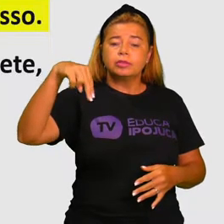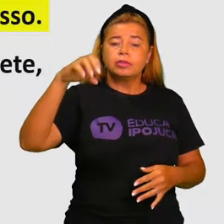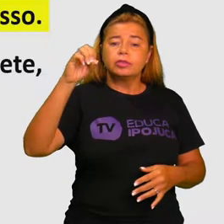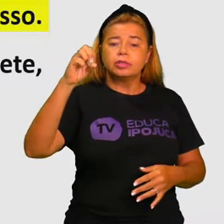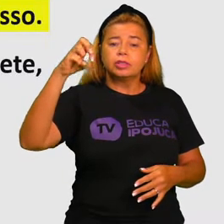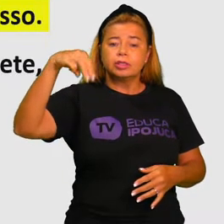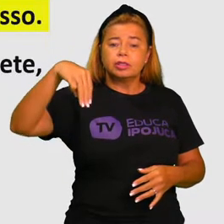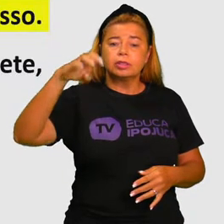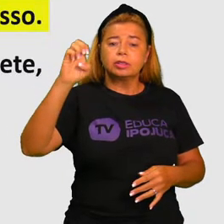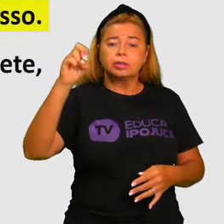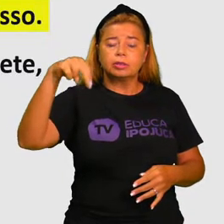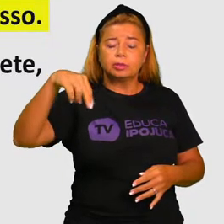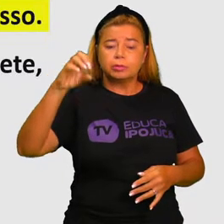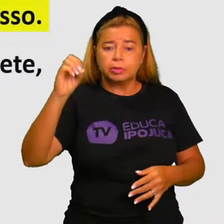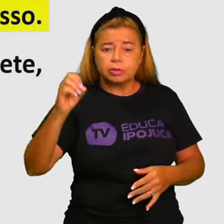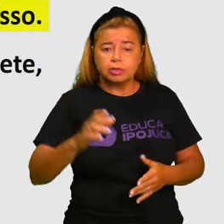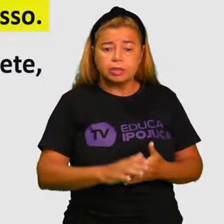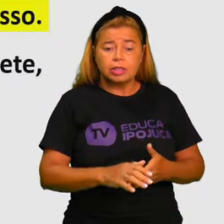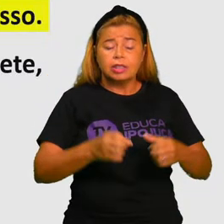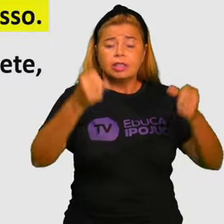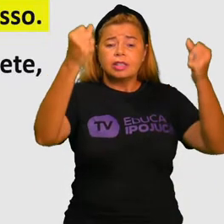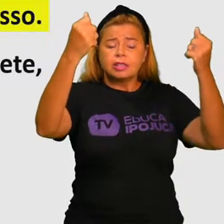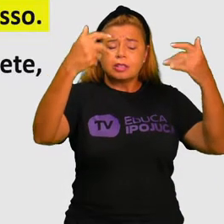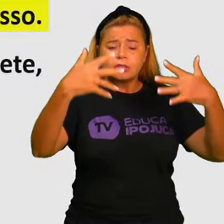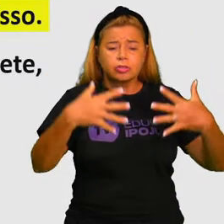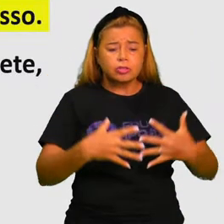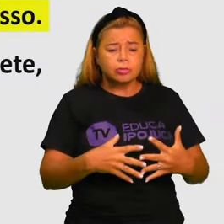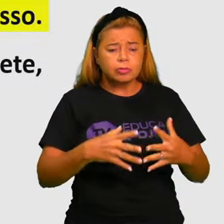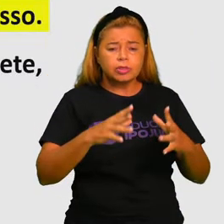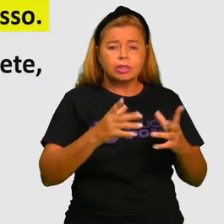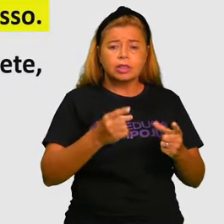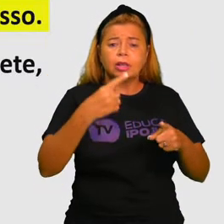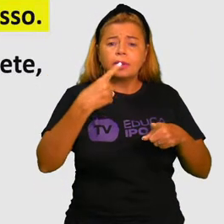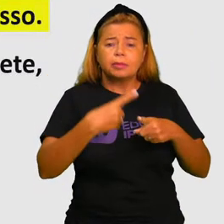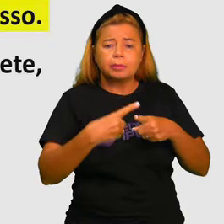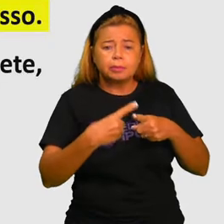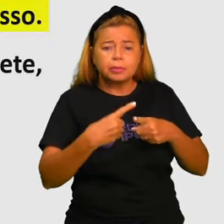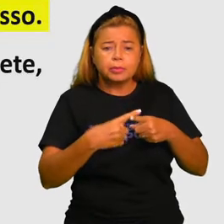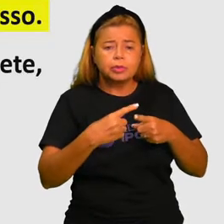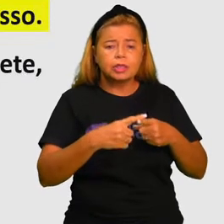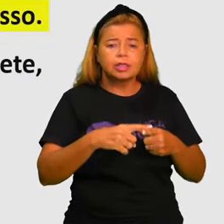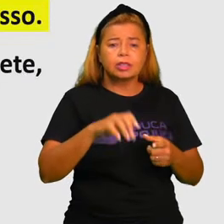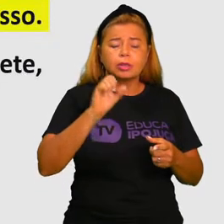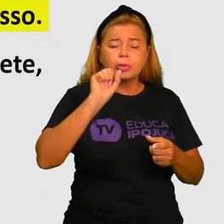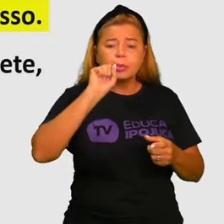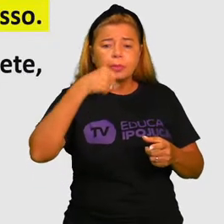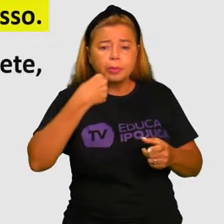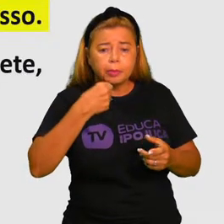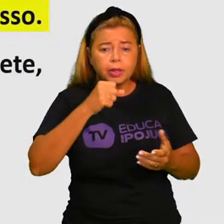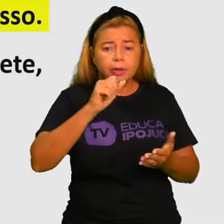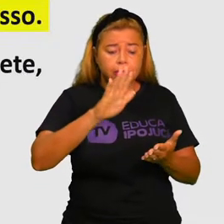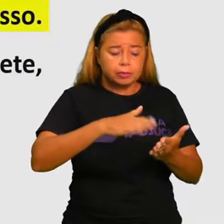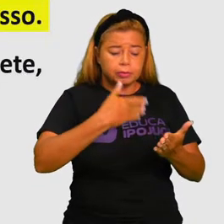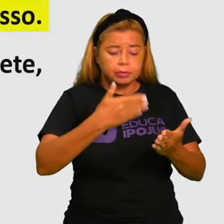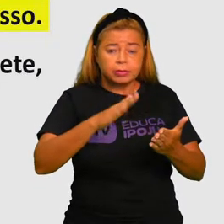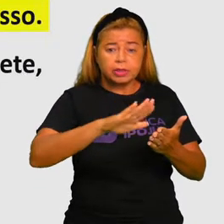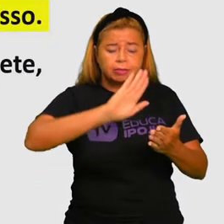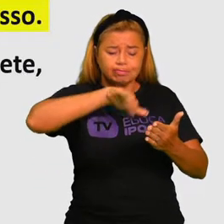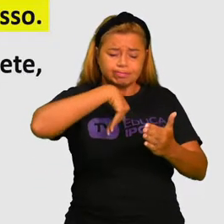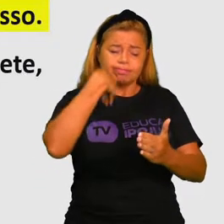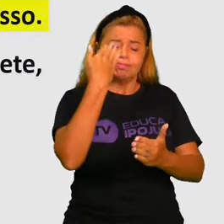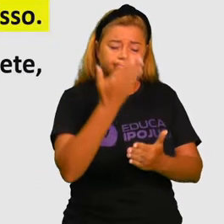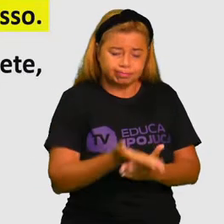Ele explica todo o processo do motivo pelo qual a torrada sempre cai com uma parte da manteiga